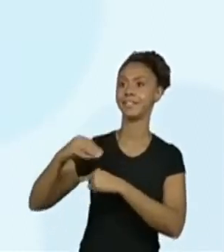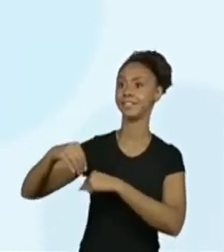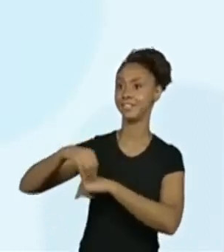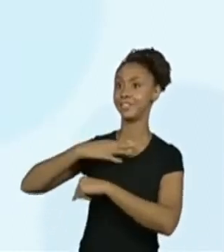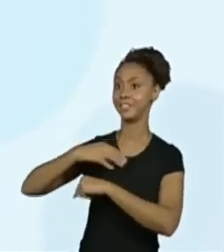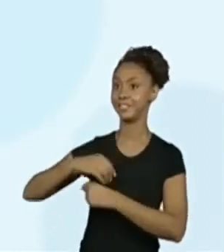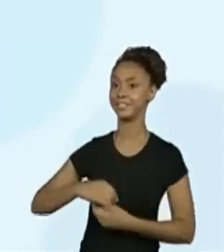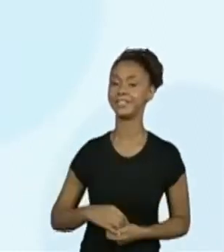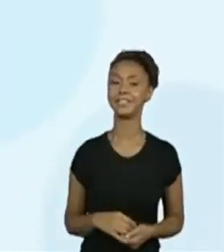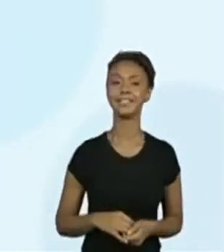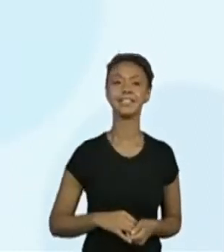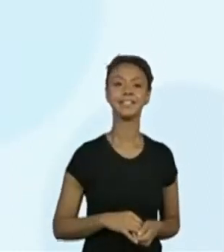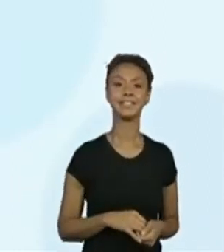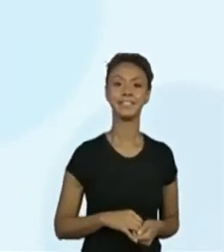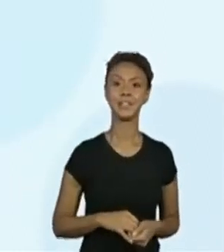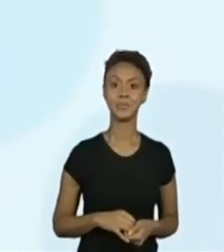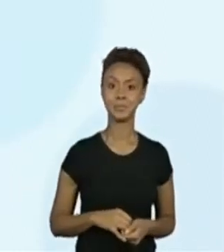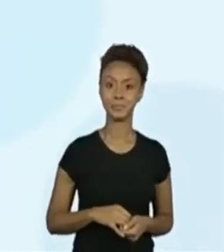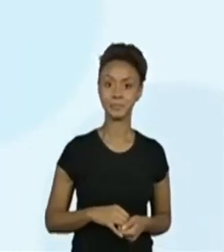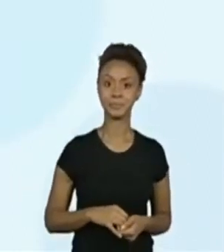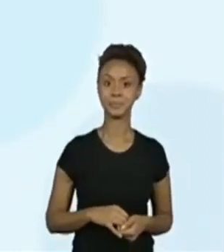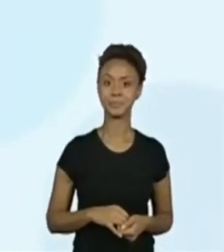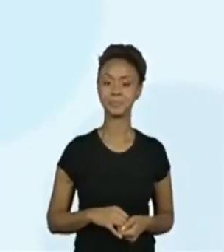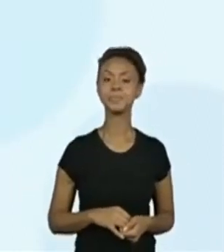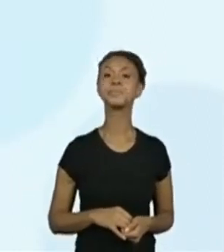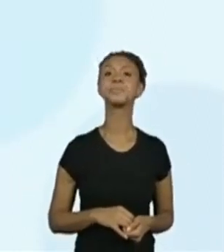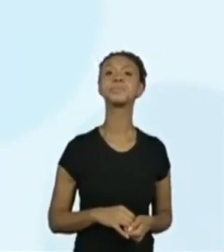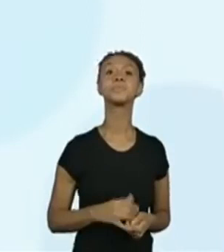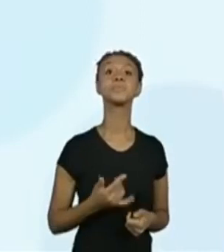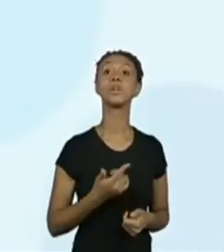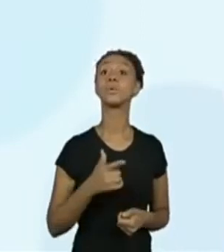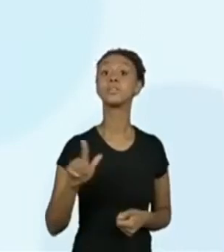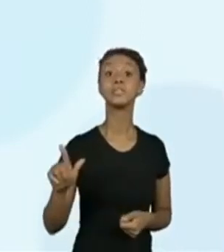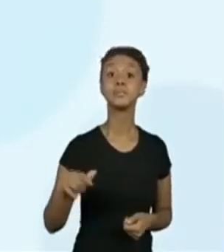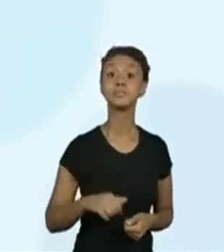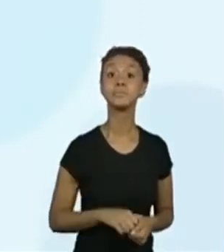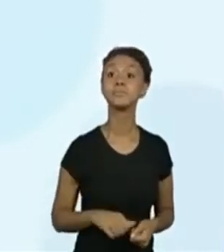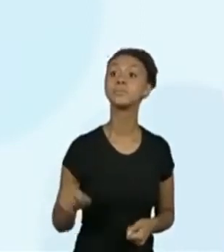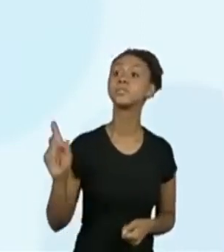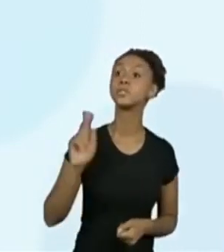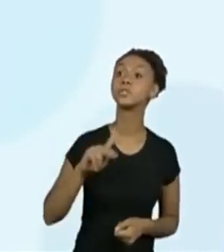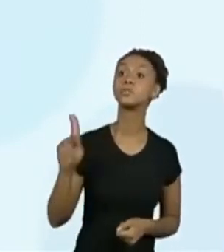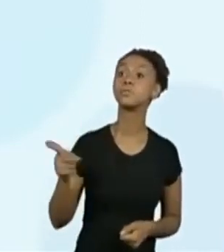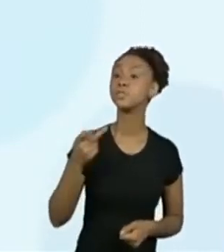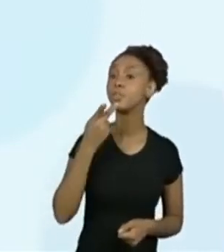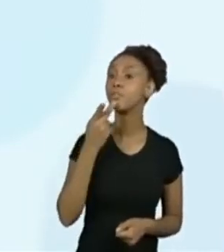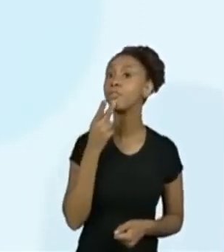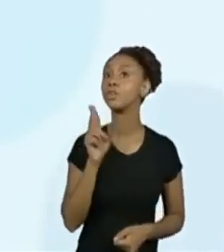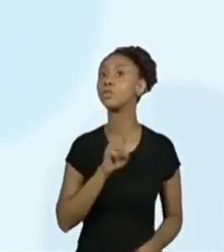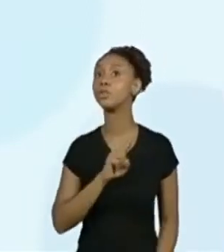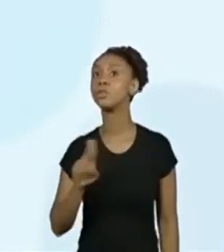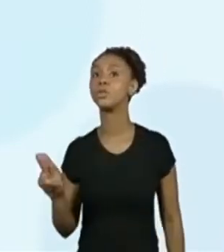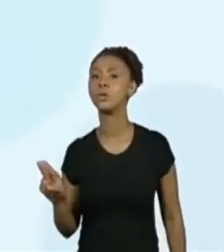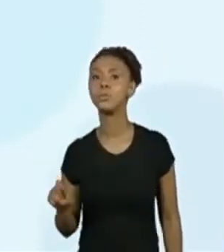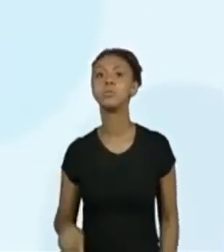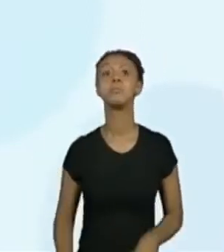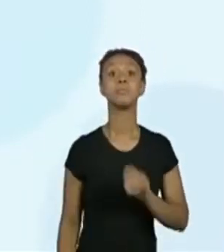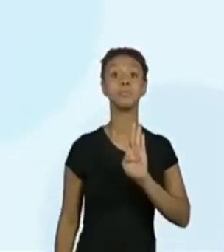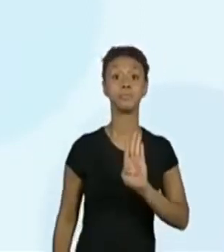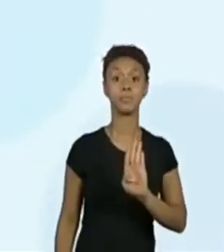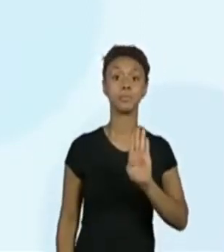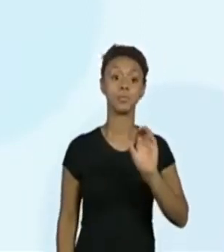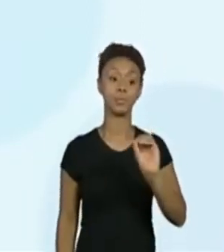queimada. Então, mais outra? Eles estão dizendo pra gente que boleada.